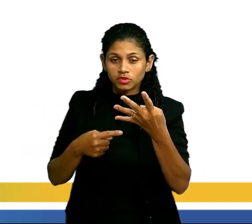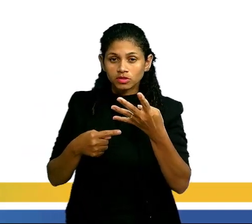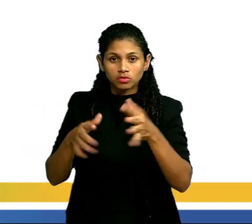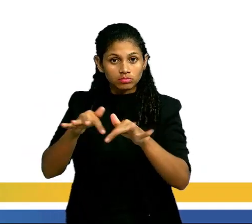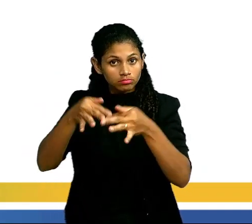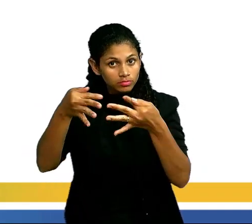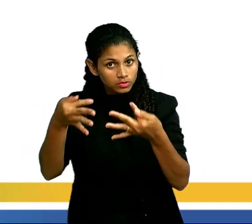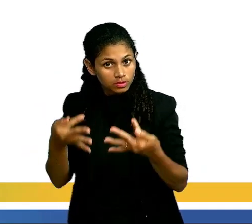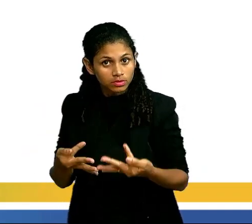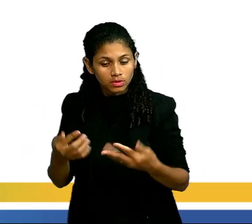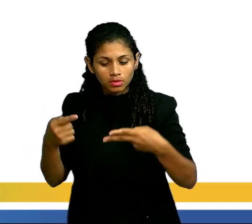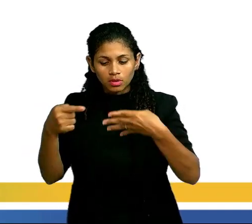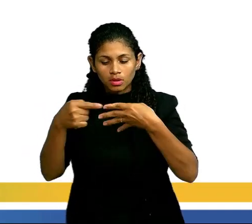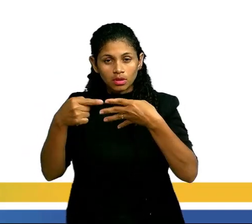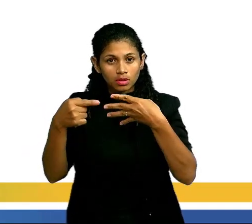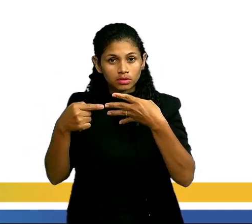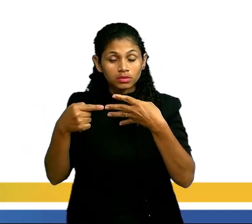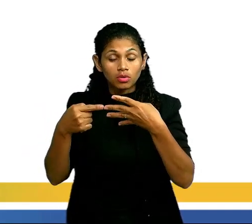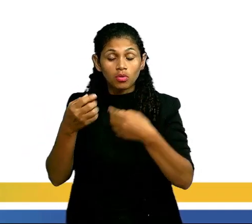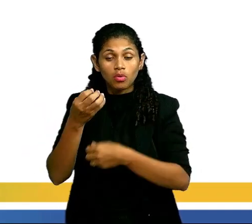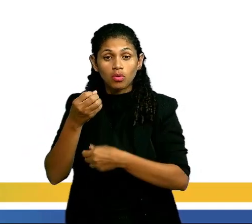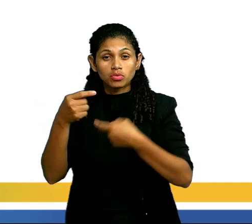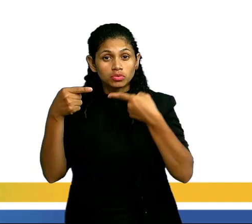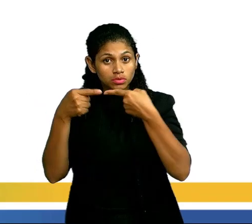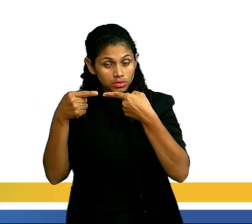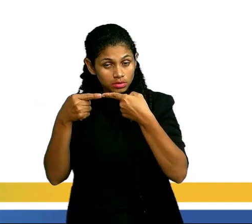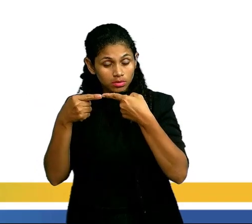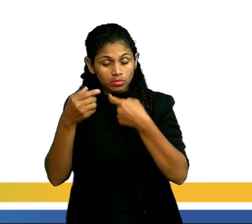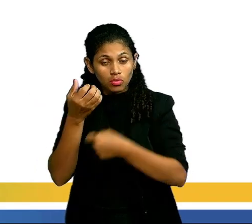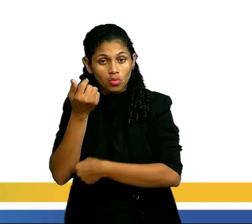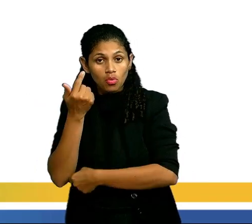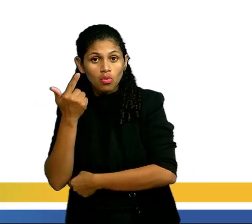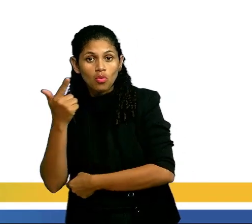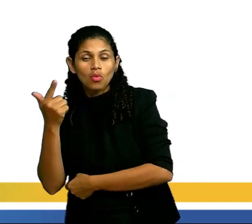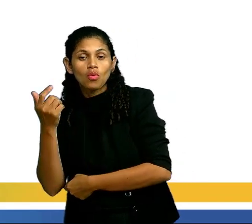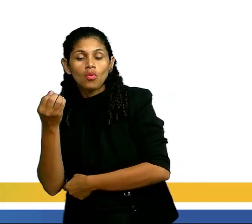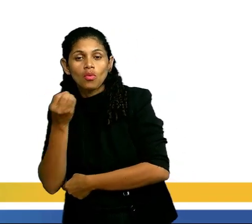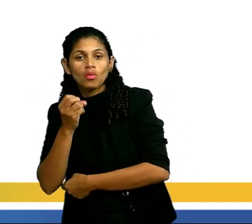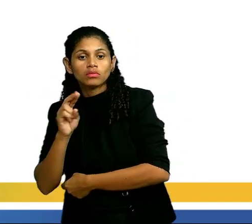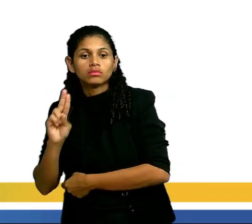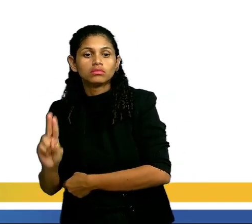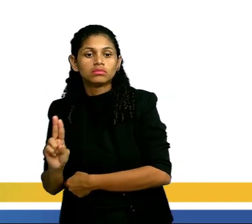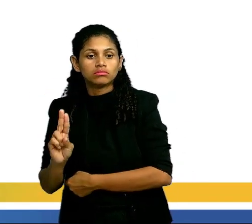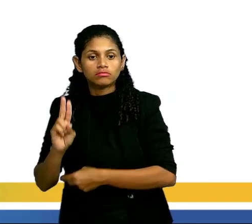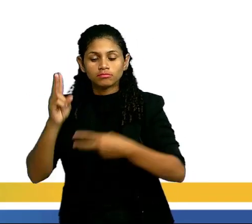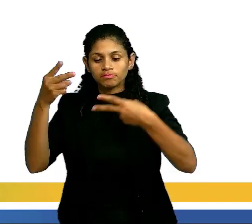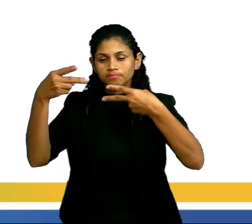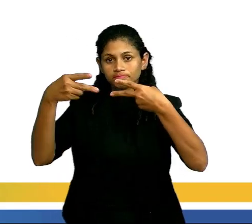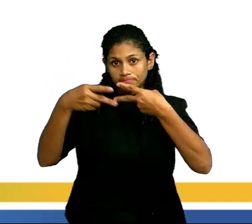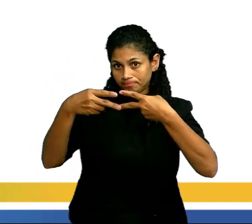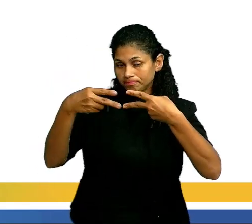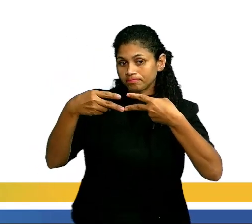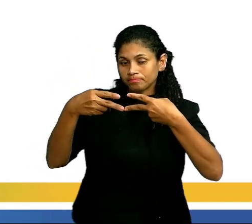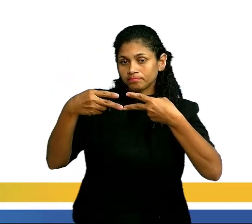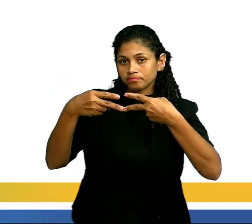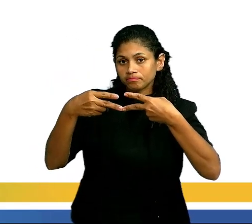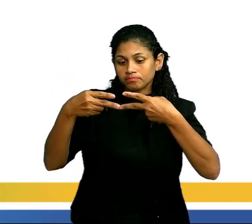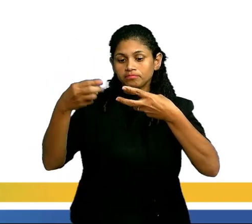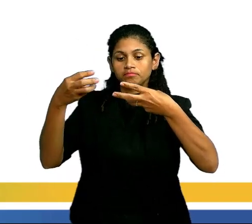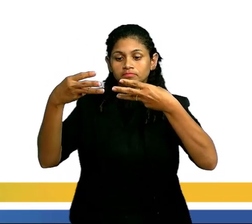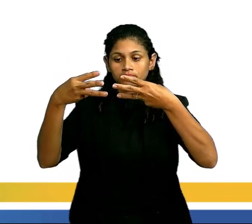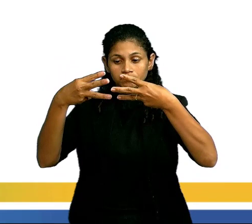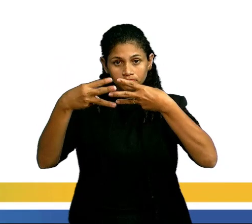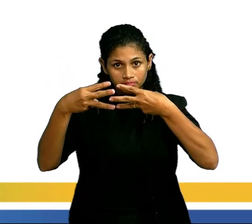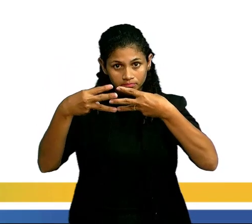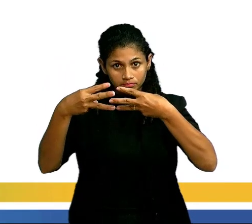simples, ligações duplas, ele pode fazer uma ligação tripla, ou ele pode fazer 2